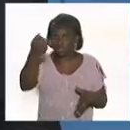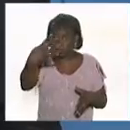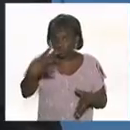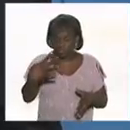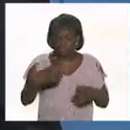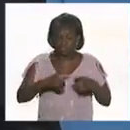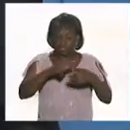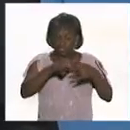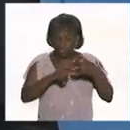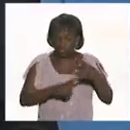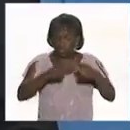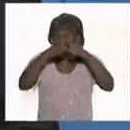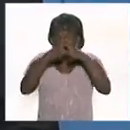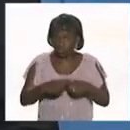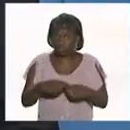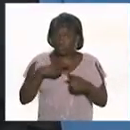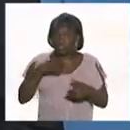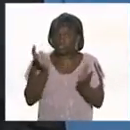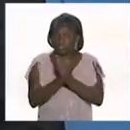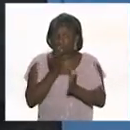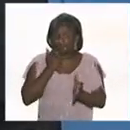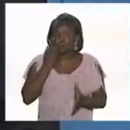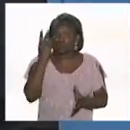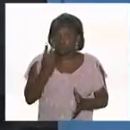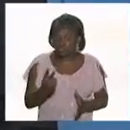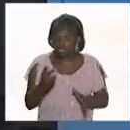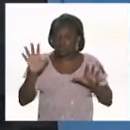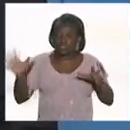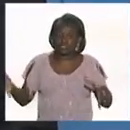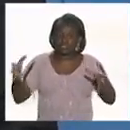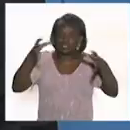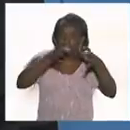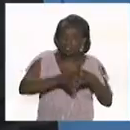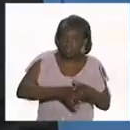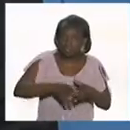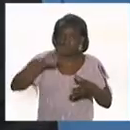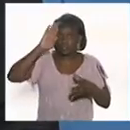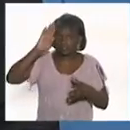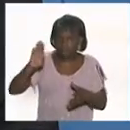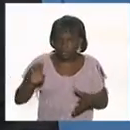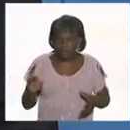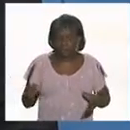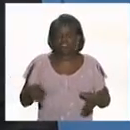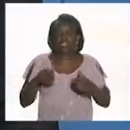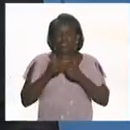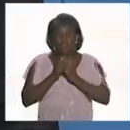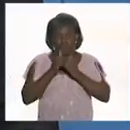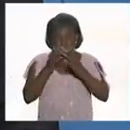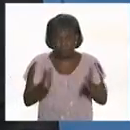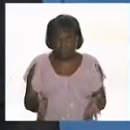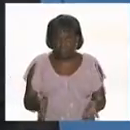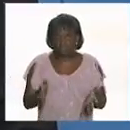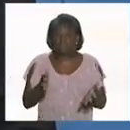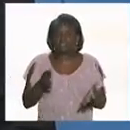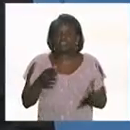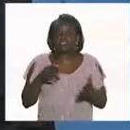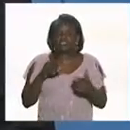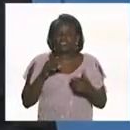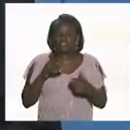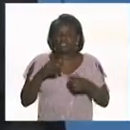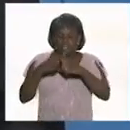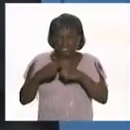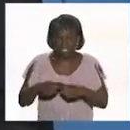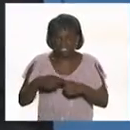disputa vão sair dois clubes que vão se juntar aos demais da fase principal. A estreia desta